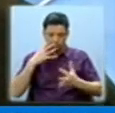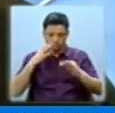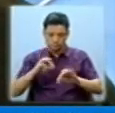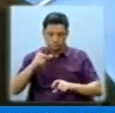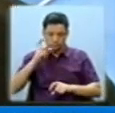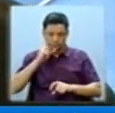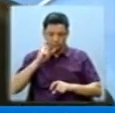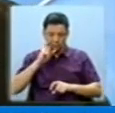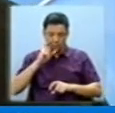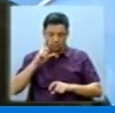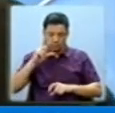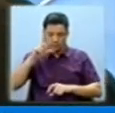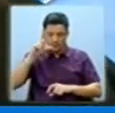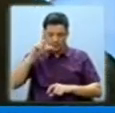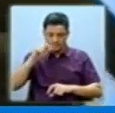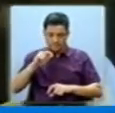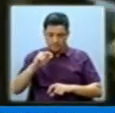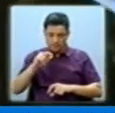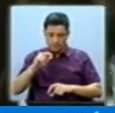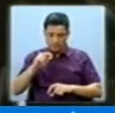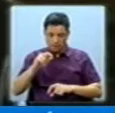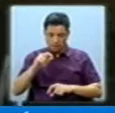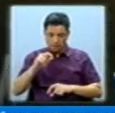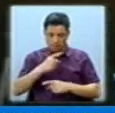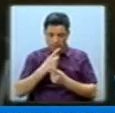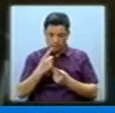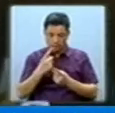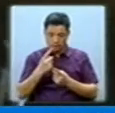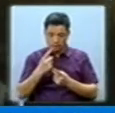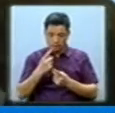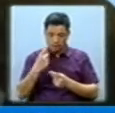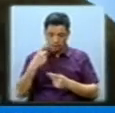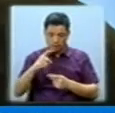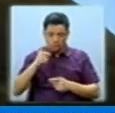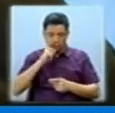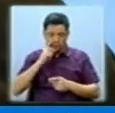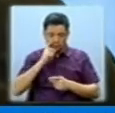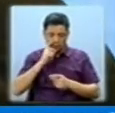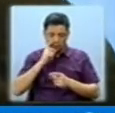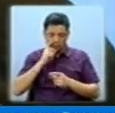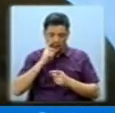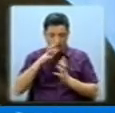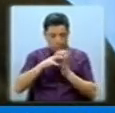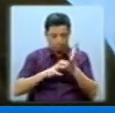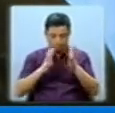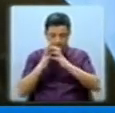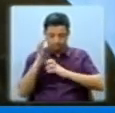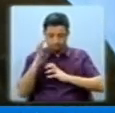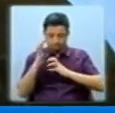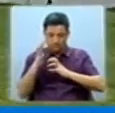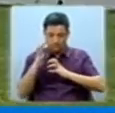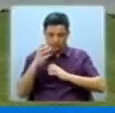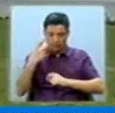from bites of prey by scales on their talons. So that's a natural protection that the eagle